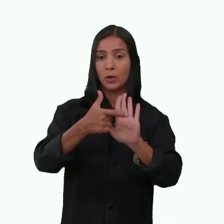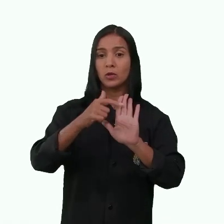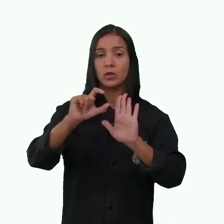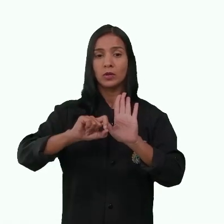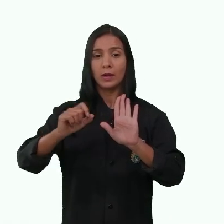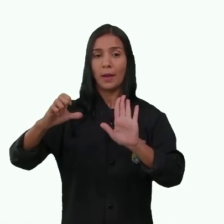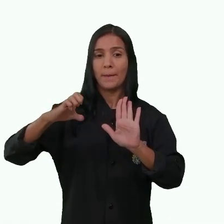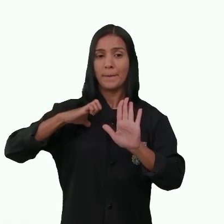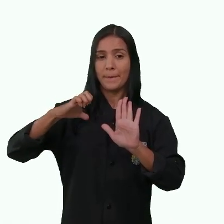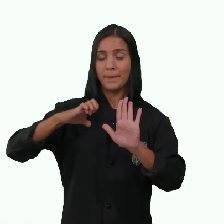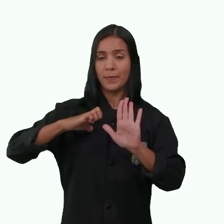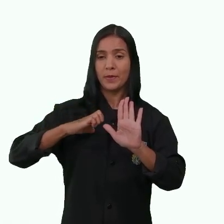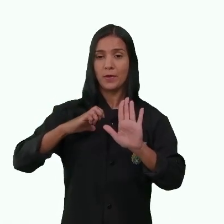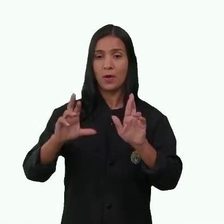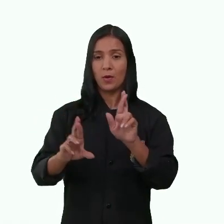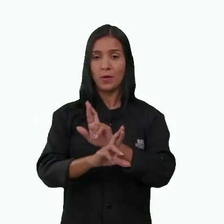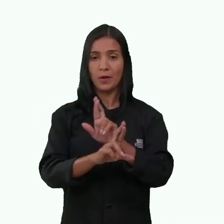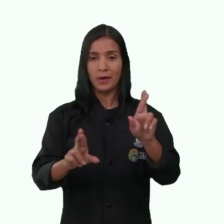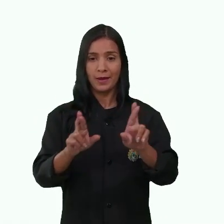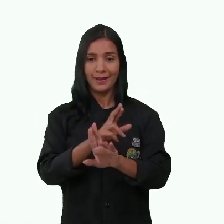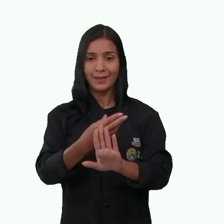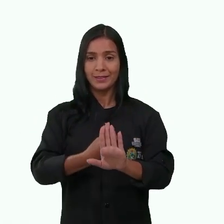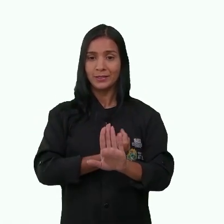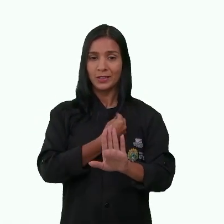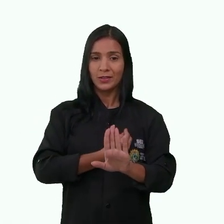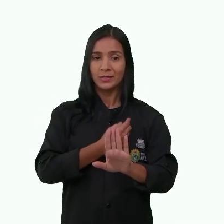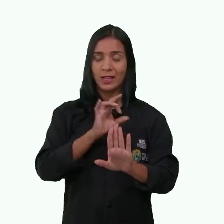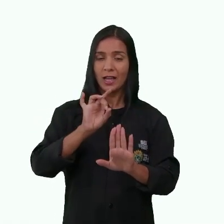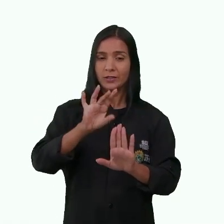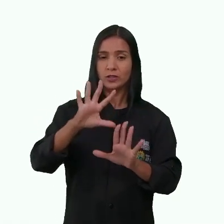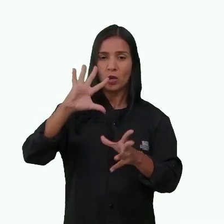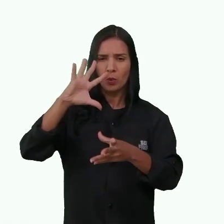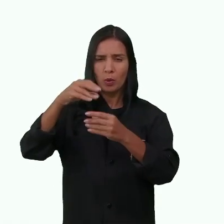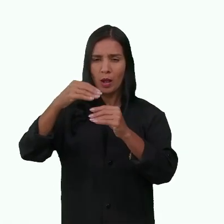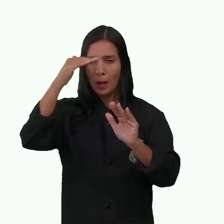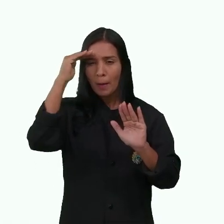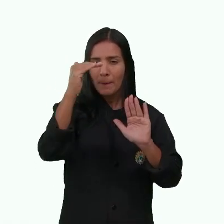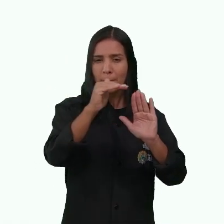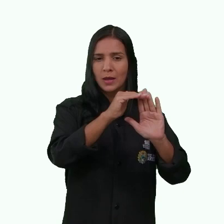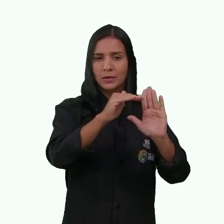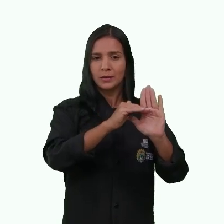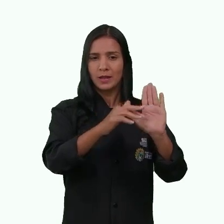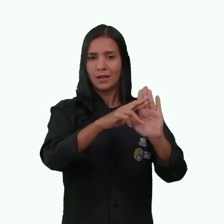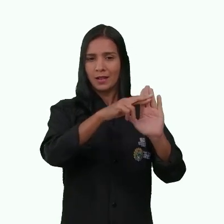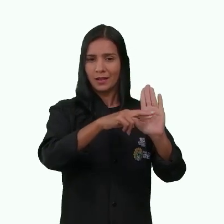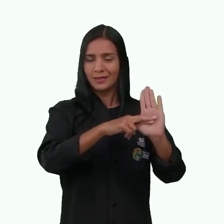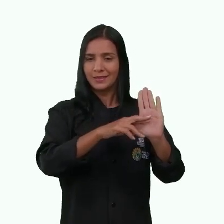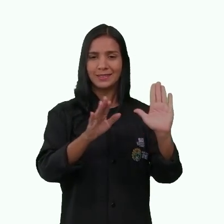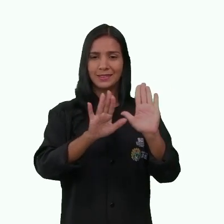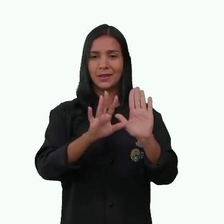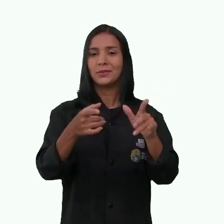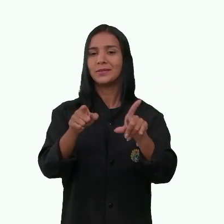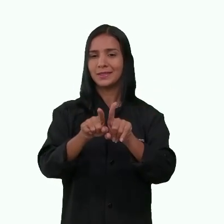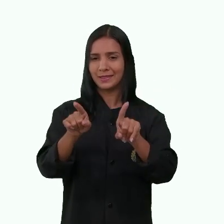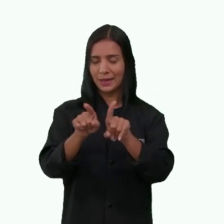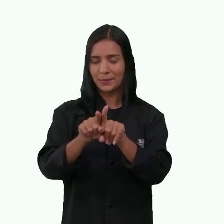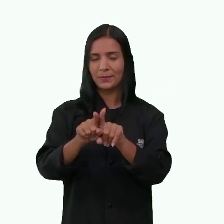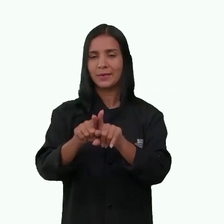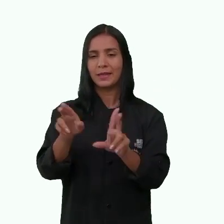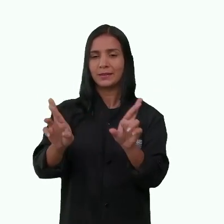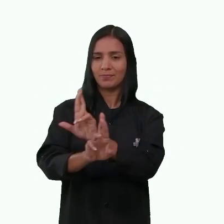se resume a seguir regras, mas envolve reflexão crítica sobre